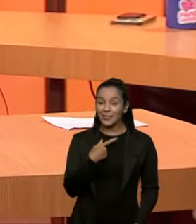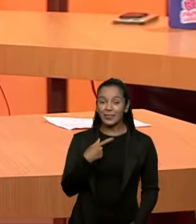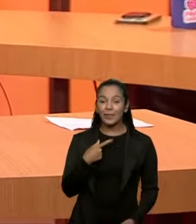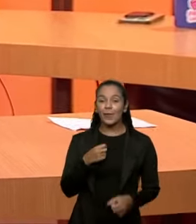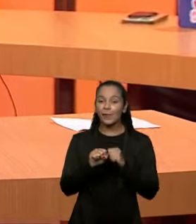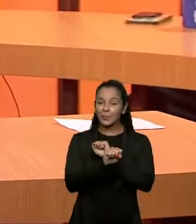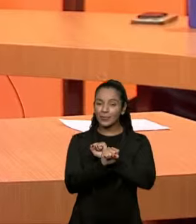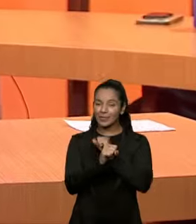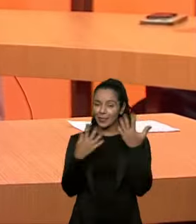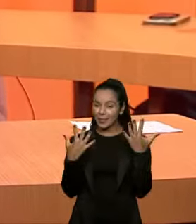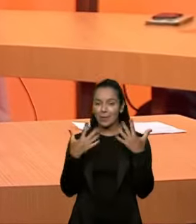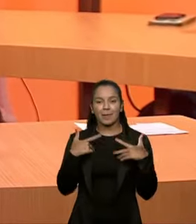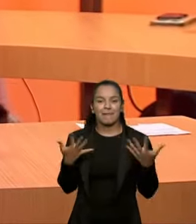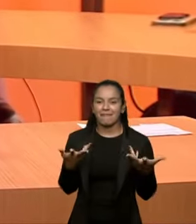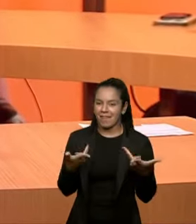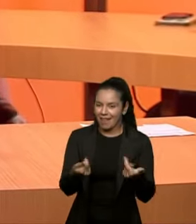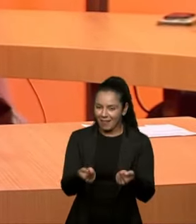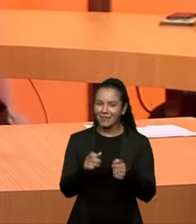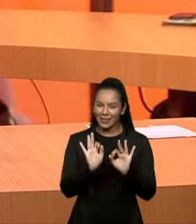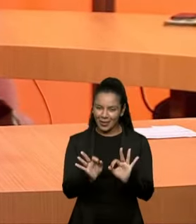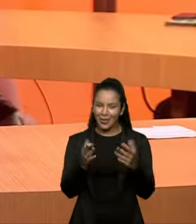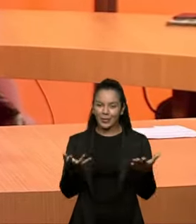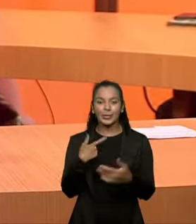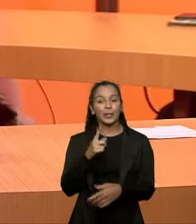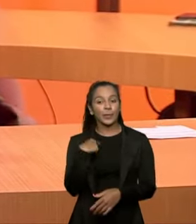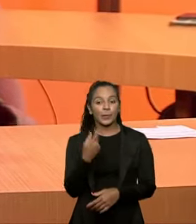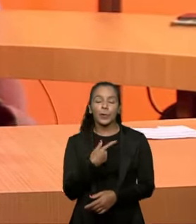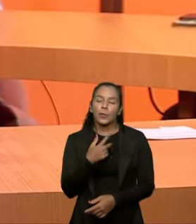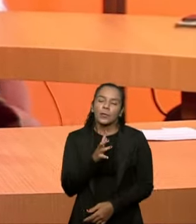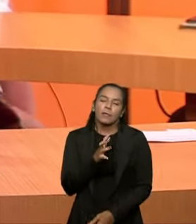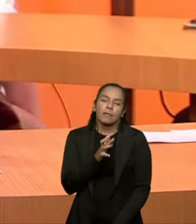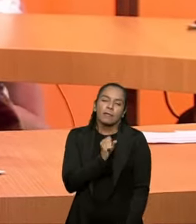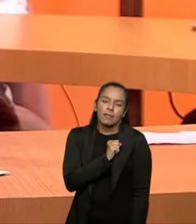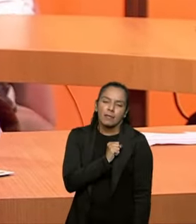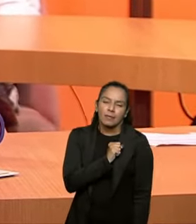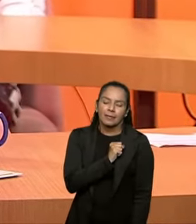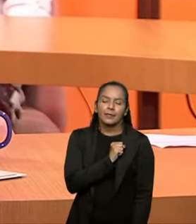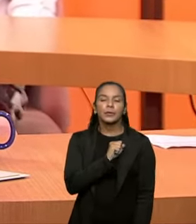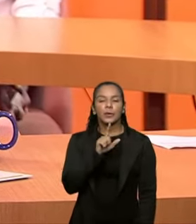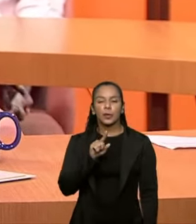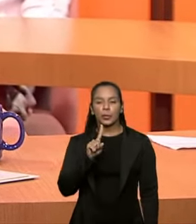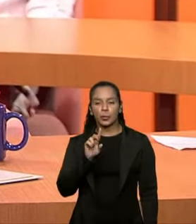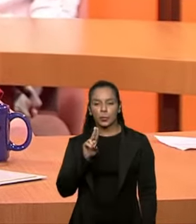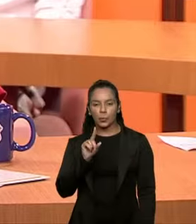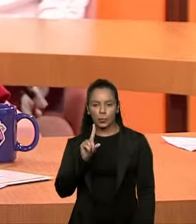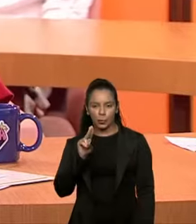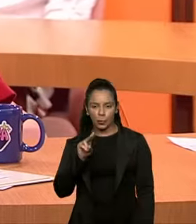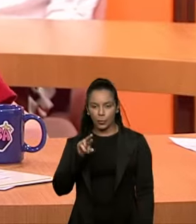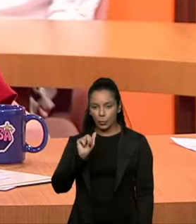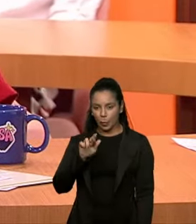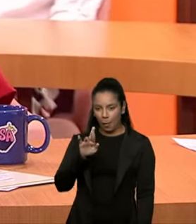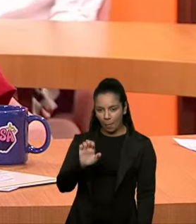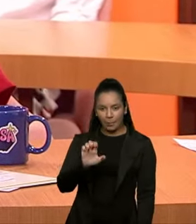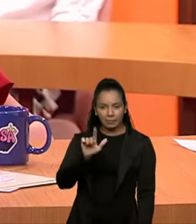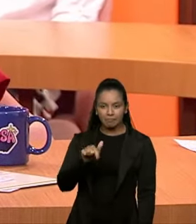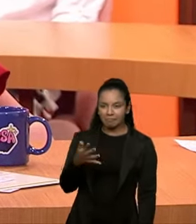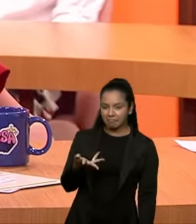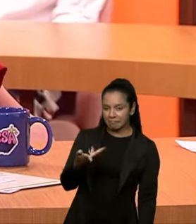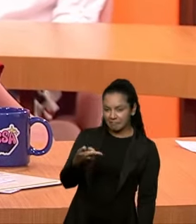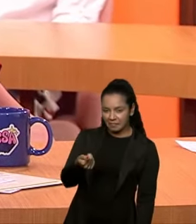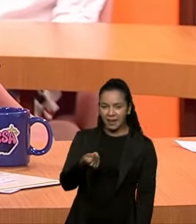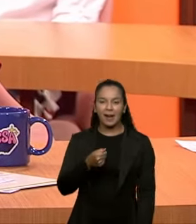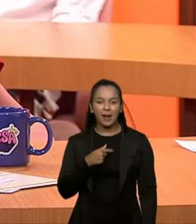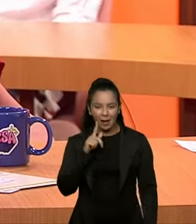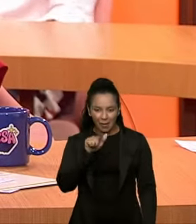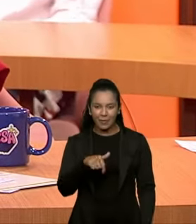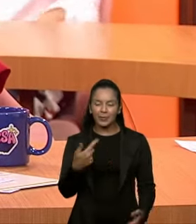é maravilhoso, né, não, gente? E hoje está aqui o nosso queridíssimo, vocês estão vendo, Dudu Nobre, maravilhoso. Obrigada, Dudu. Essa hora